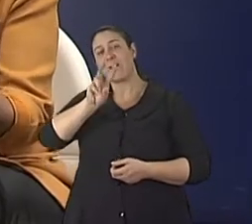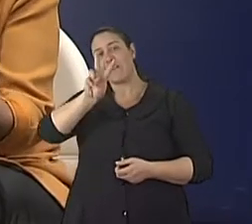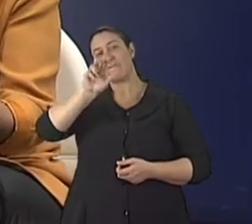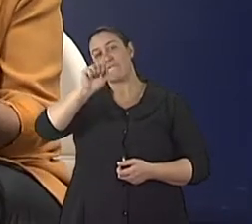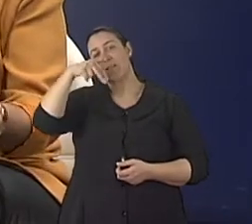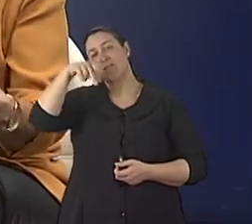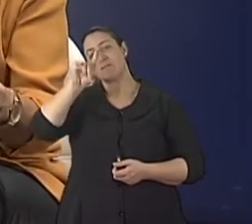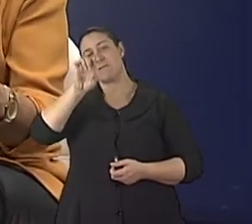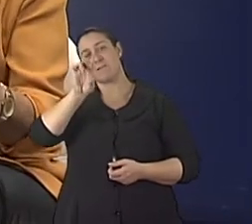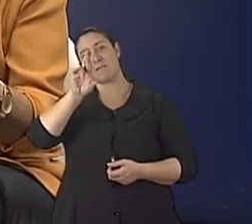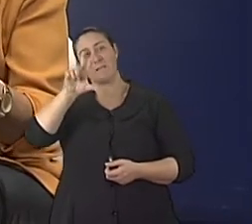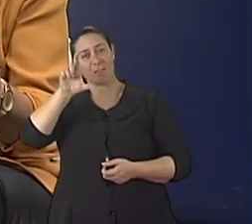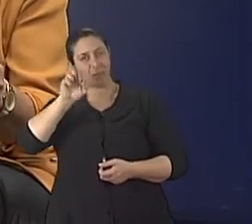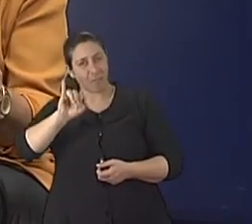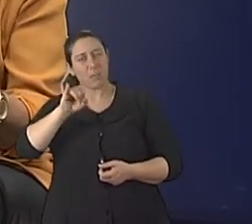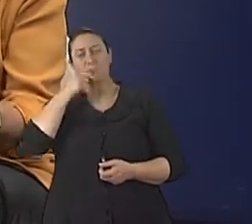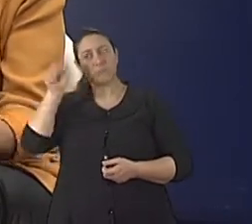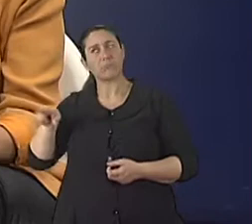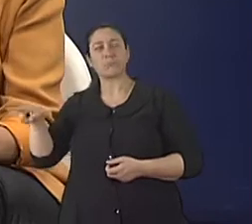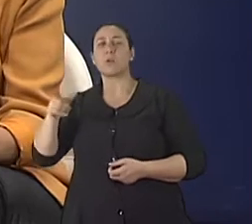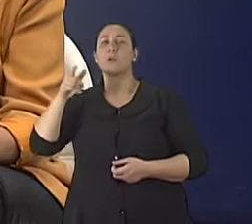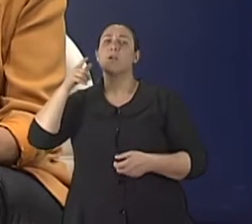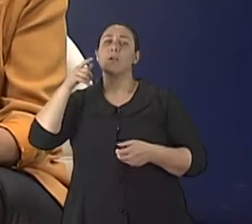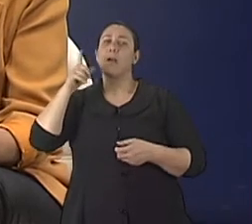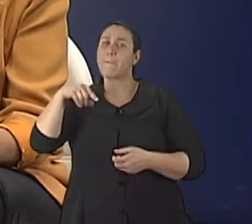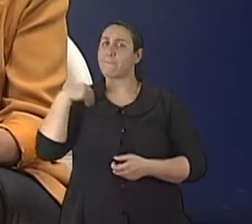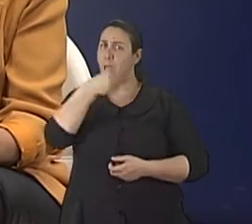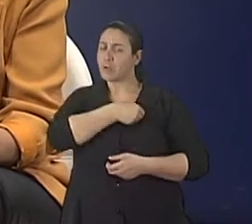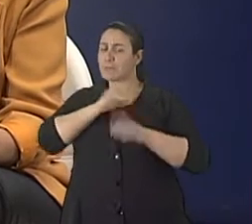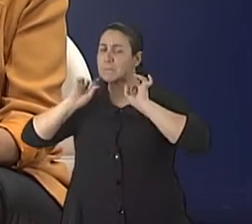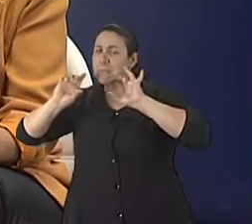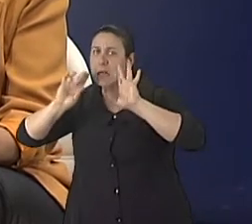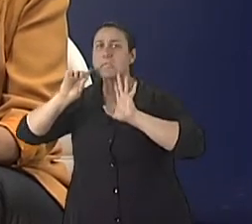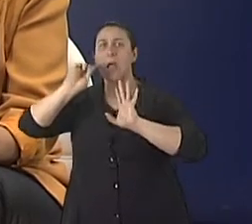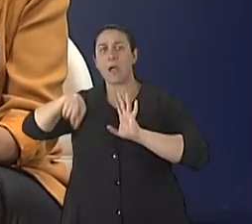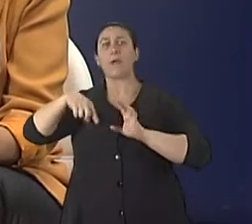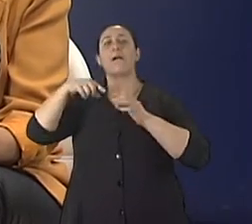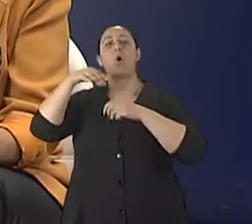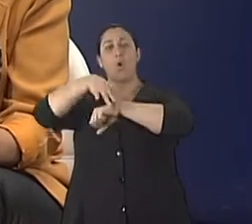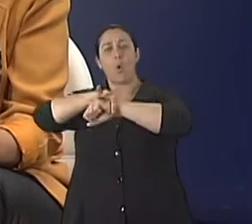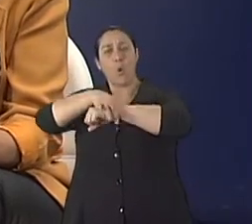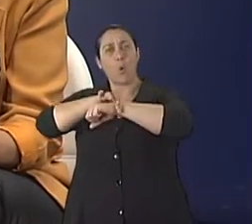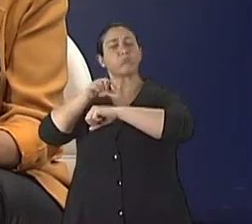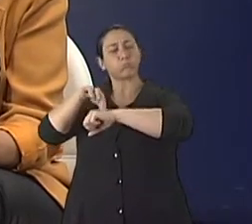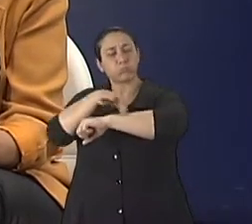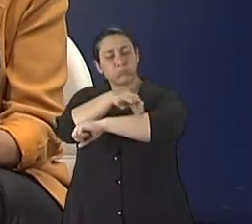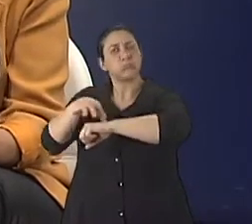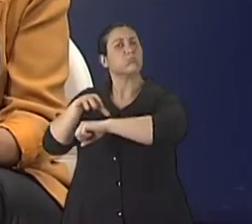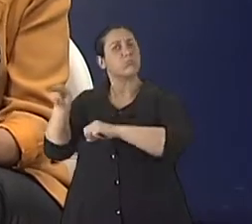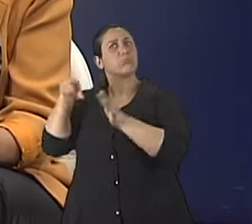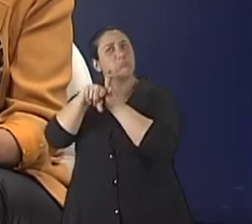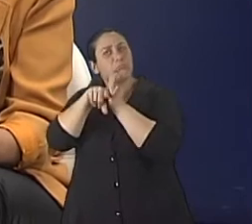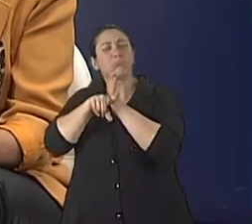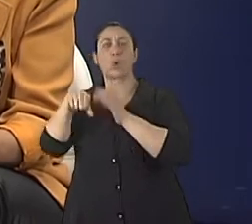coluna doutor é evidente que é fundamental toda essa explicação essa esse conhecimento que a gente tem que